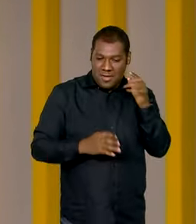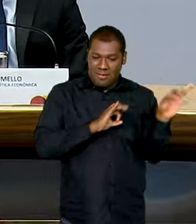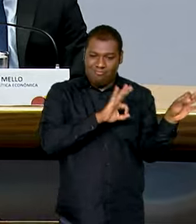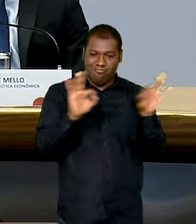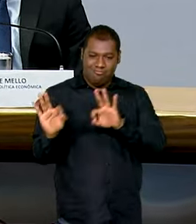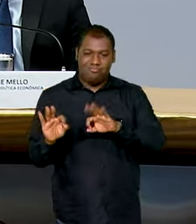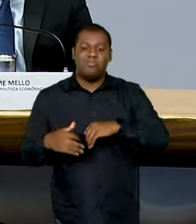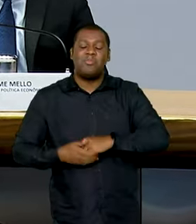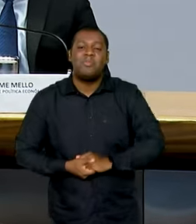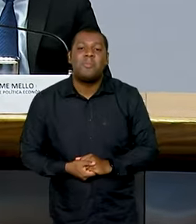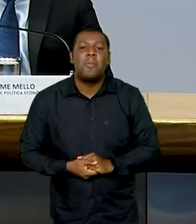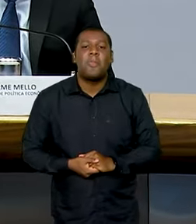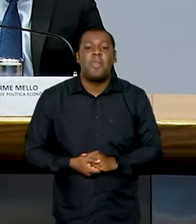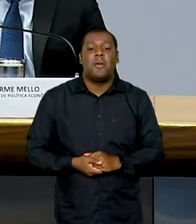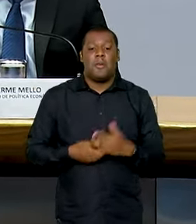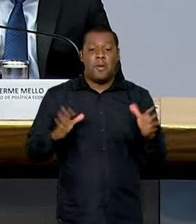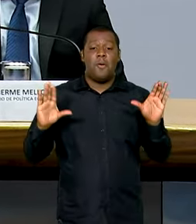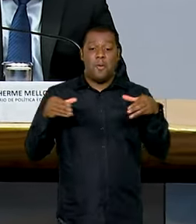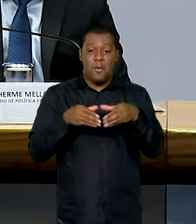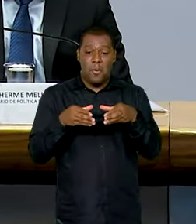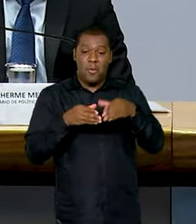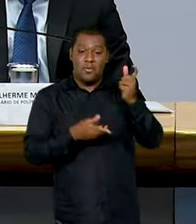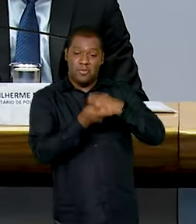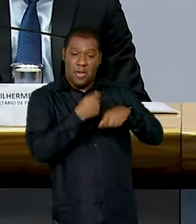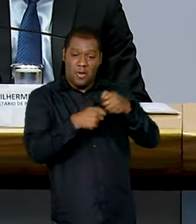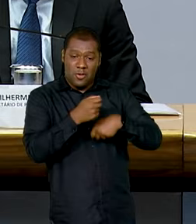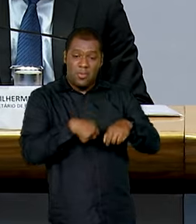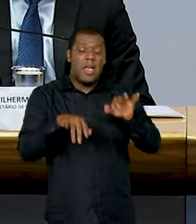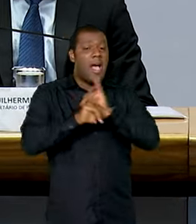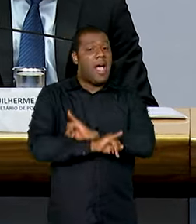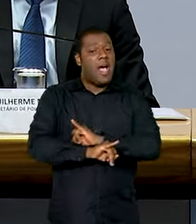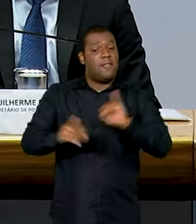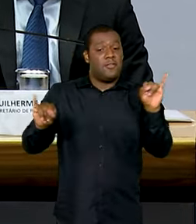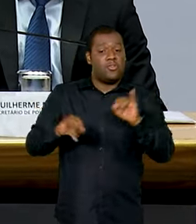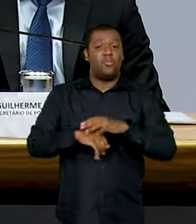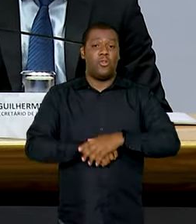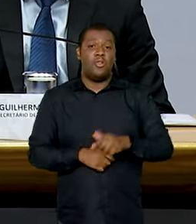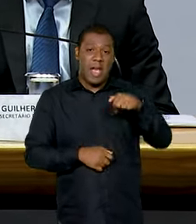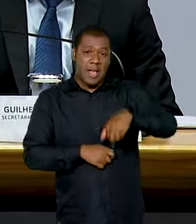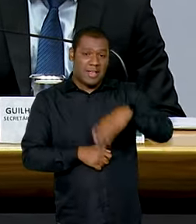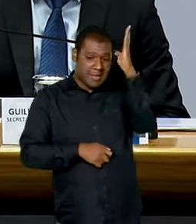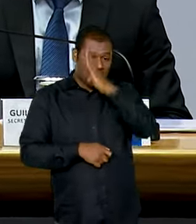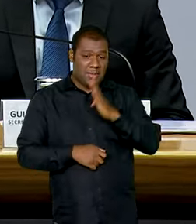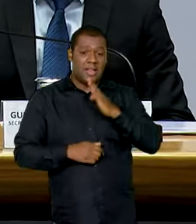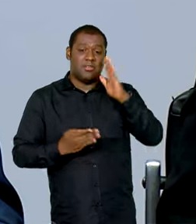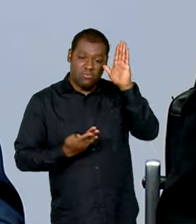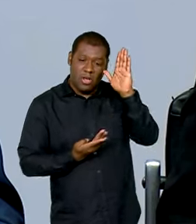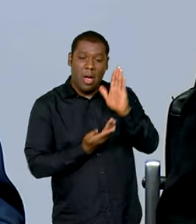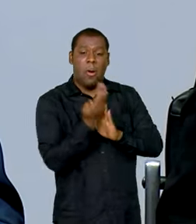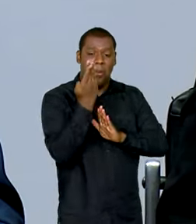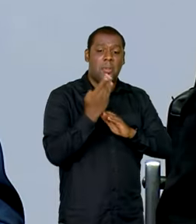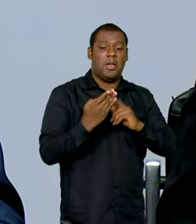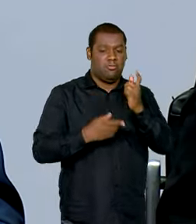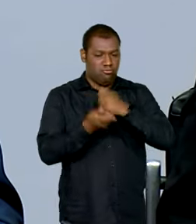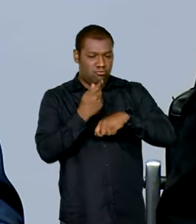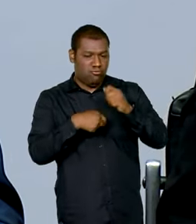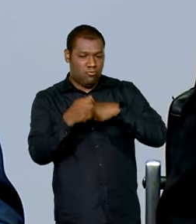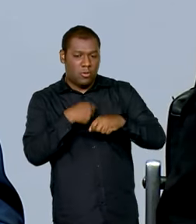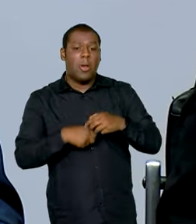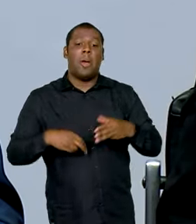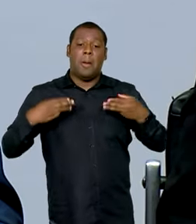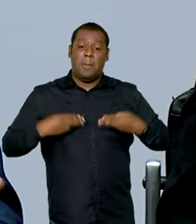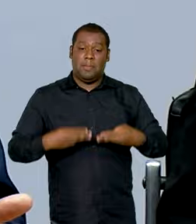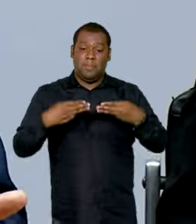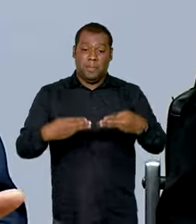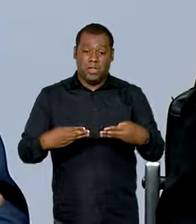reportagem a equipe Econômica atualizou o mercado em relação ao crescimento do país para este ano agora o ministério